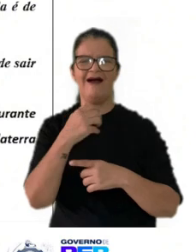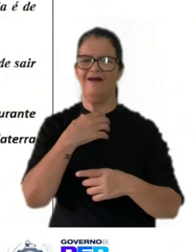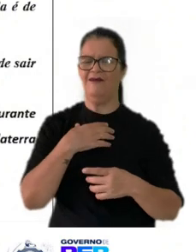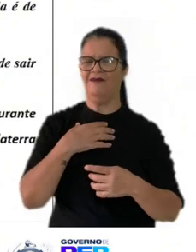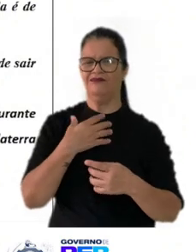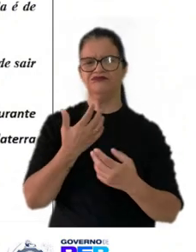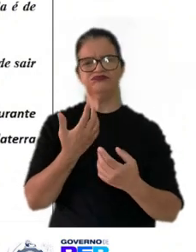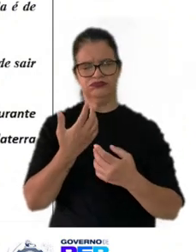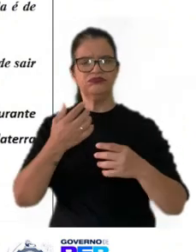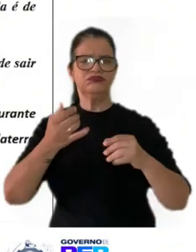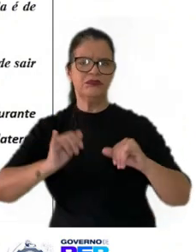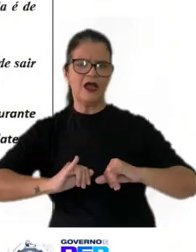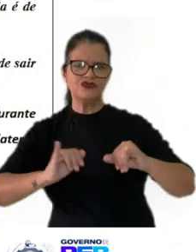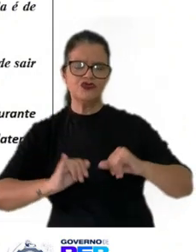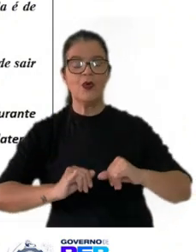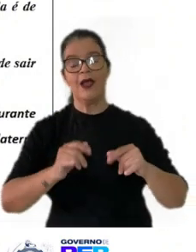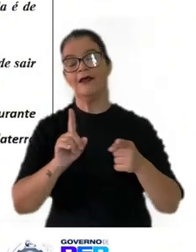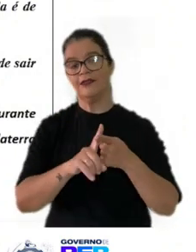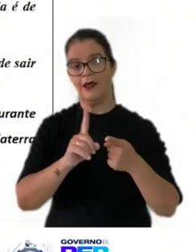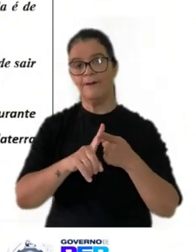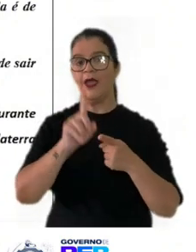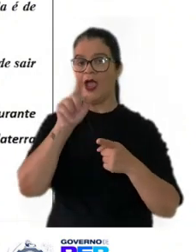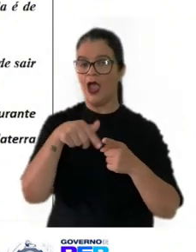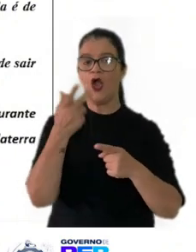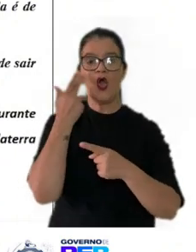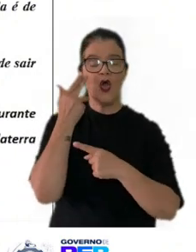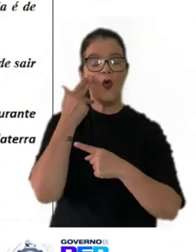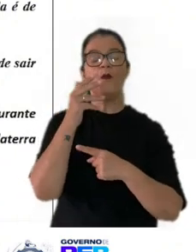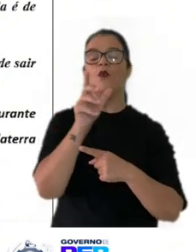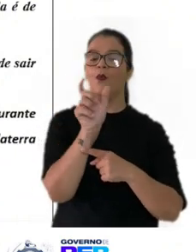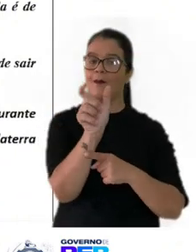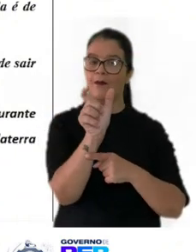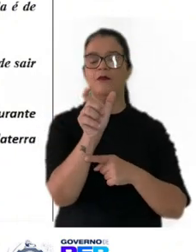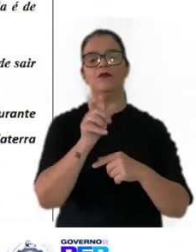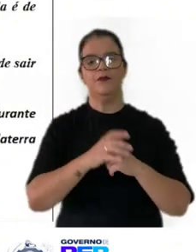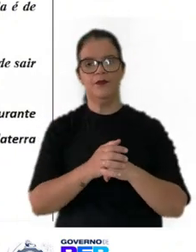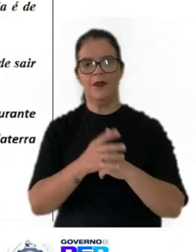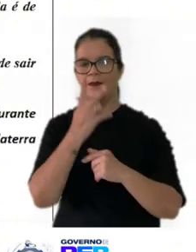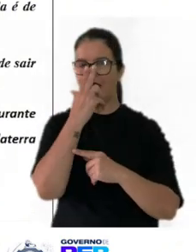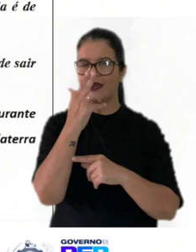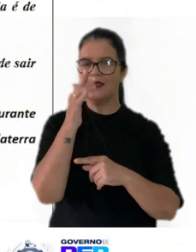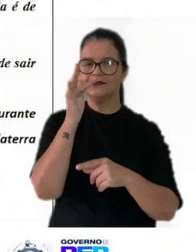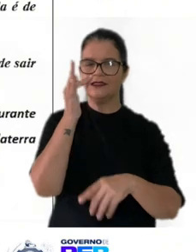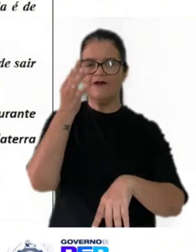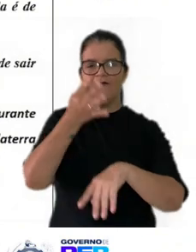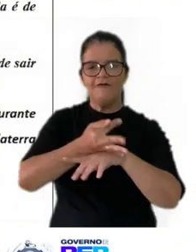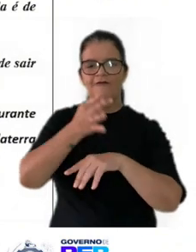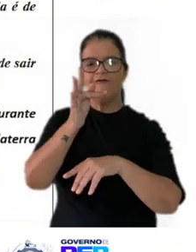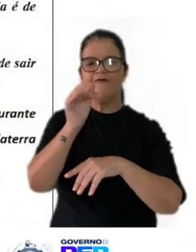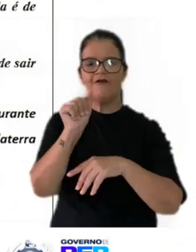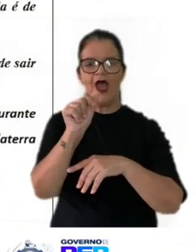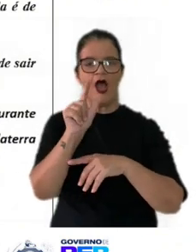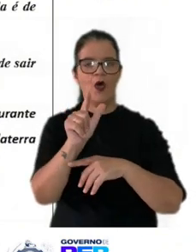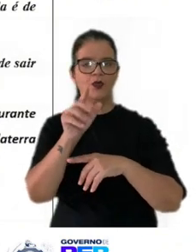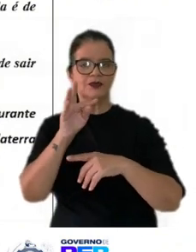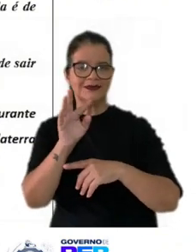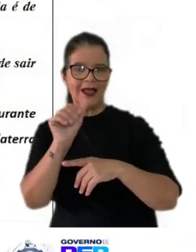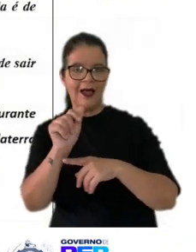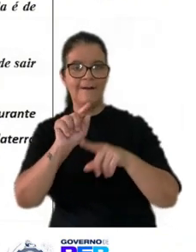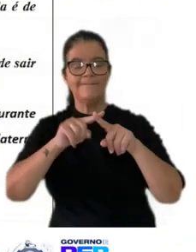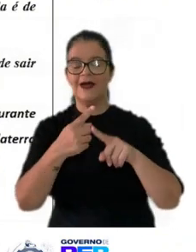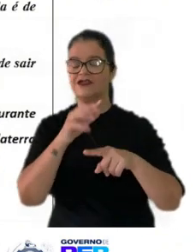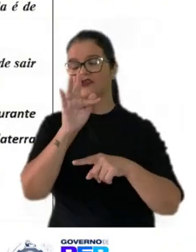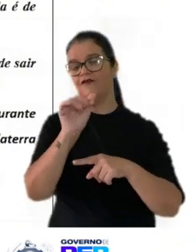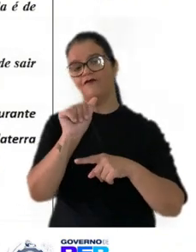fault também é comum essa palavra fault parece com falta mas é um falso cognato na verdade falta significa culpa